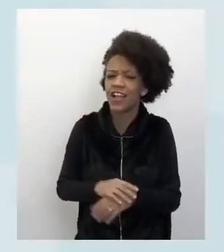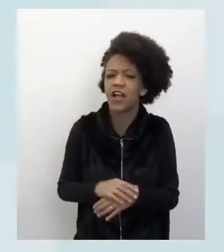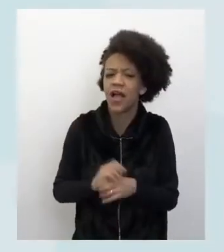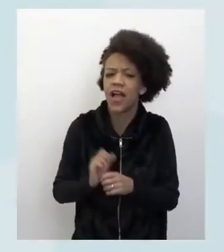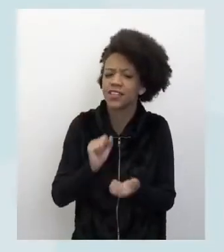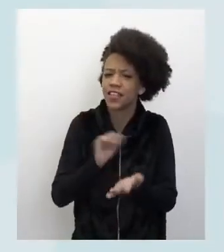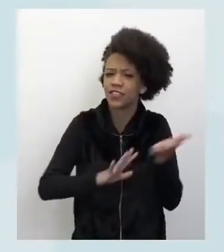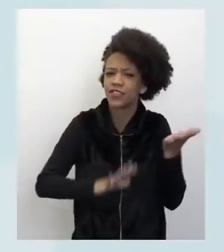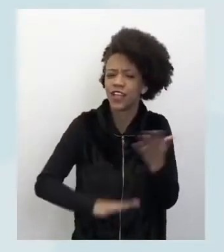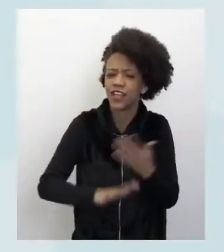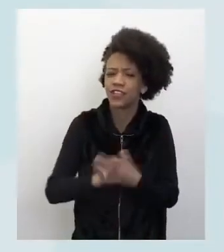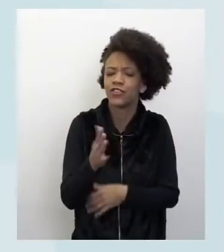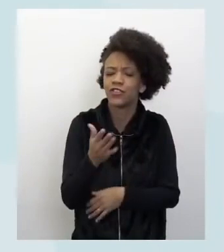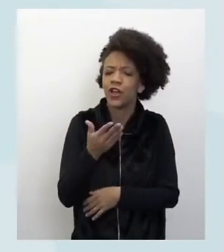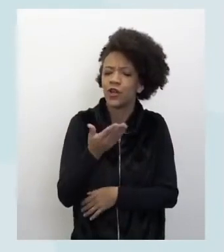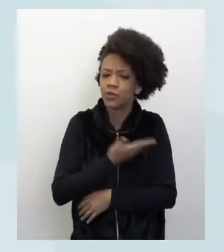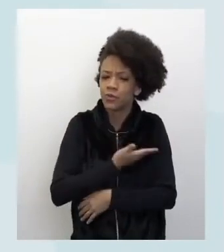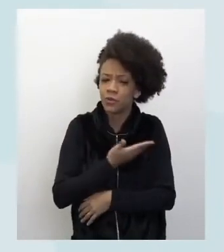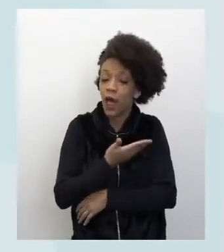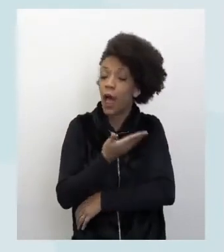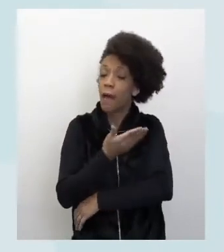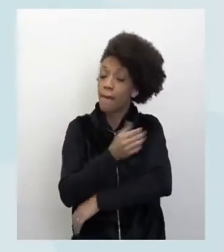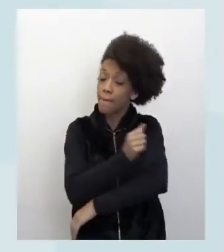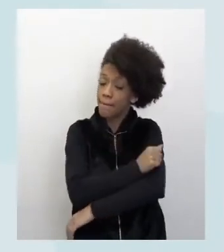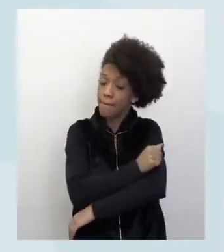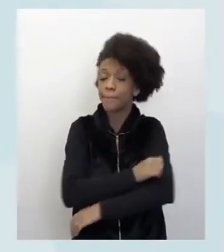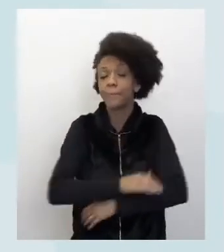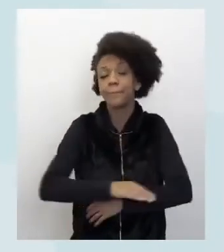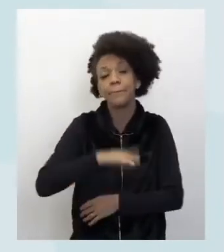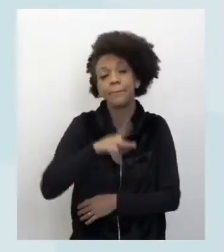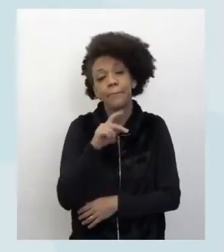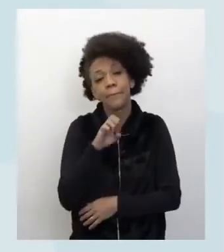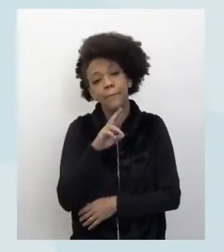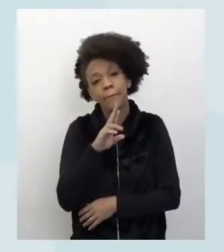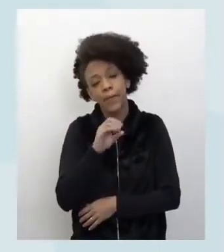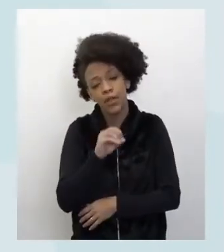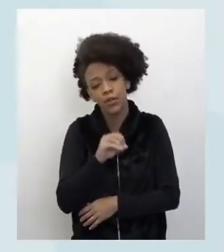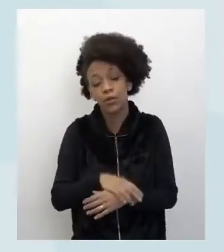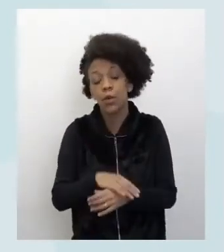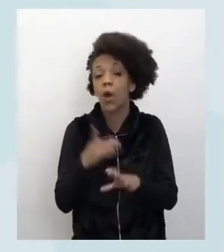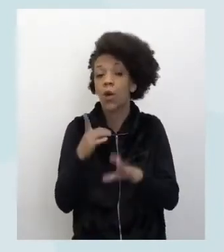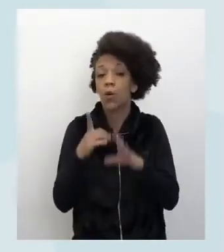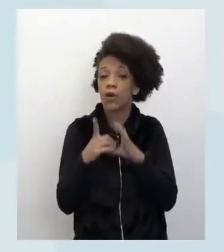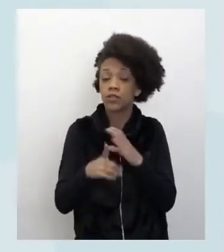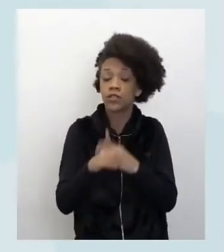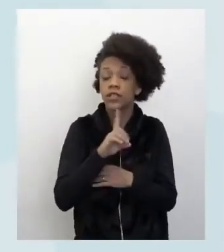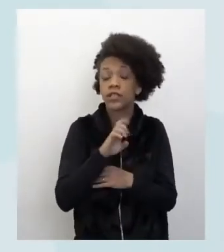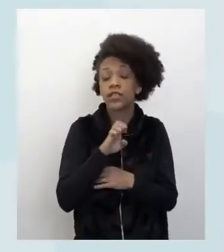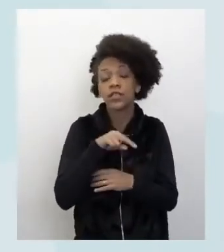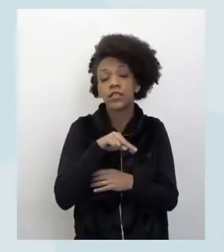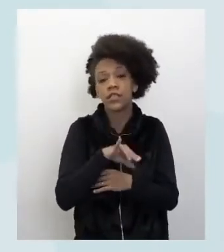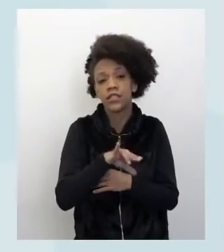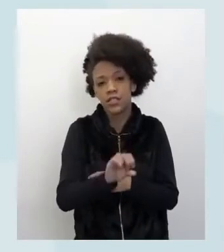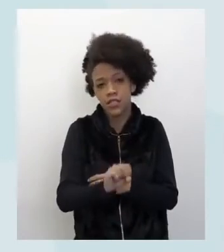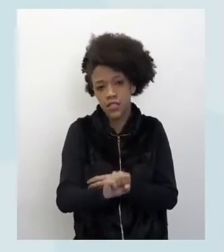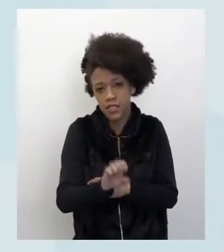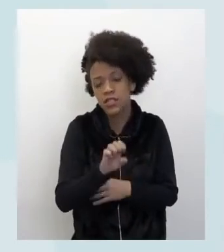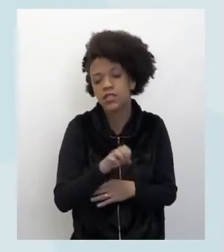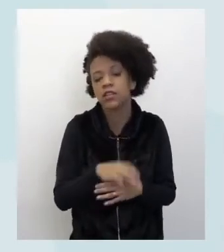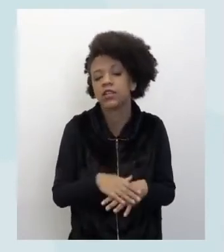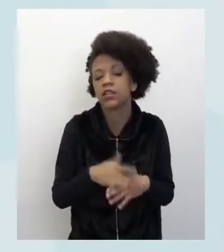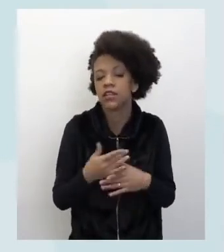do aluno Pedro Gabriel. Eu queria aproveitar também para agradecer a coordenadora da escola, Denise, que prontamente